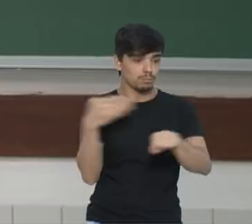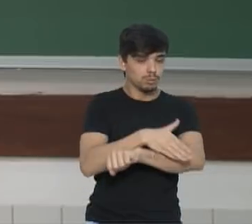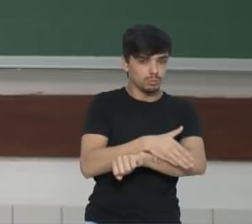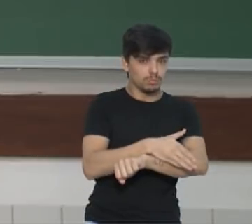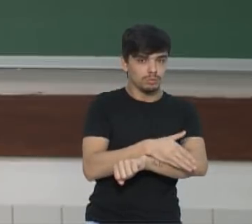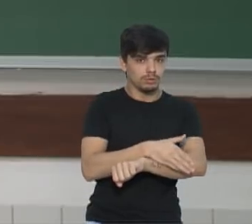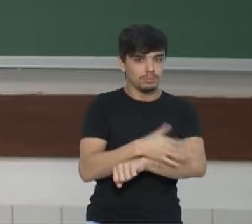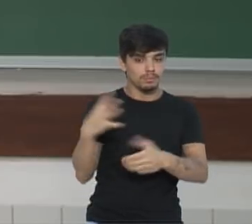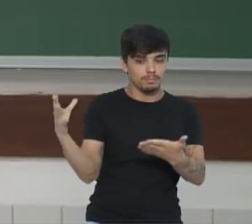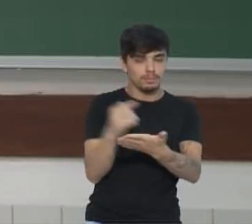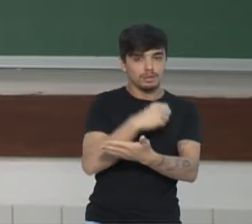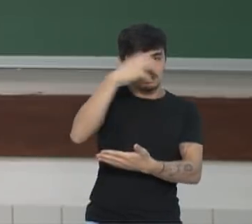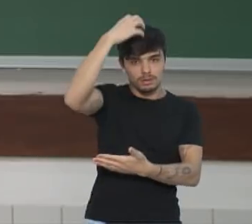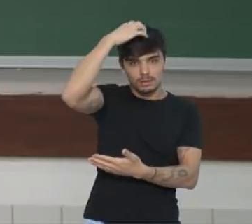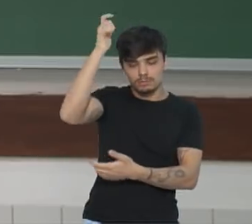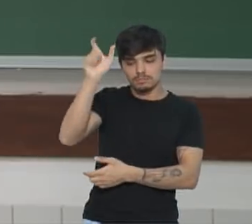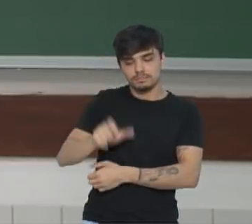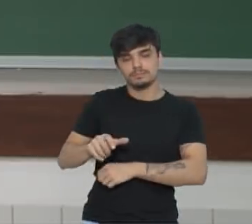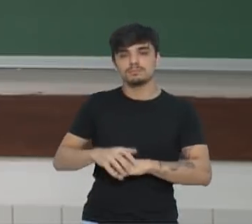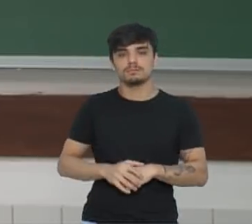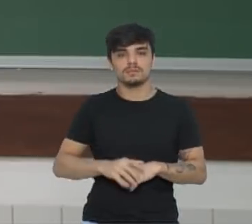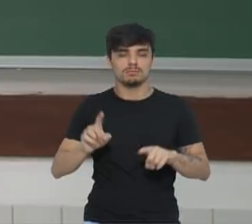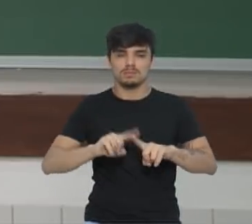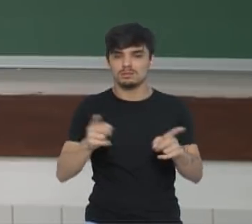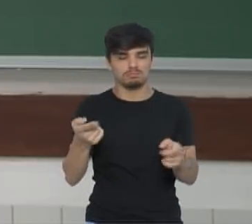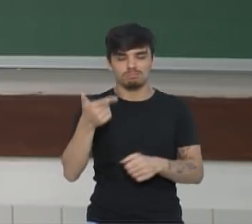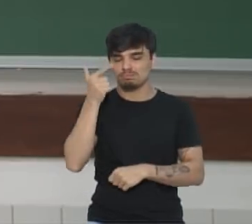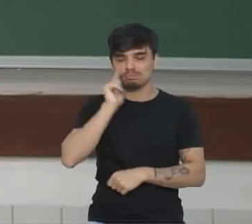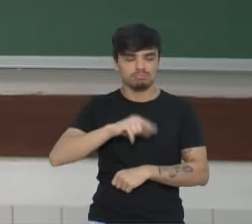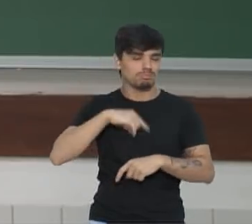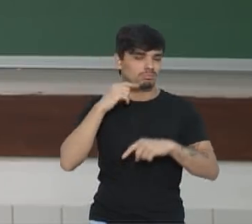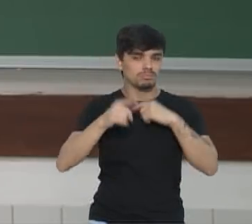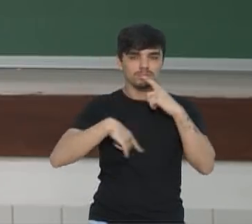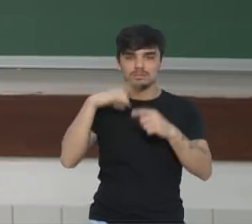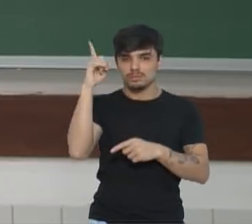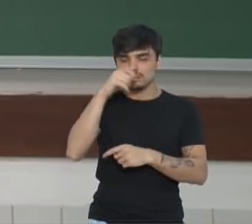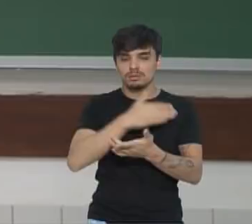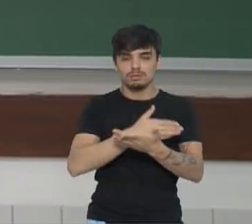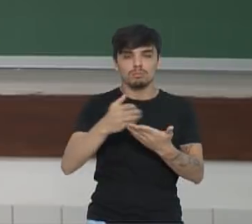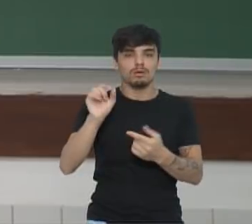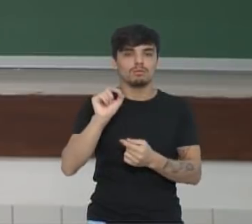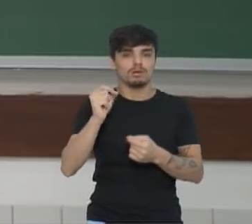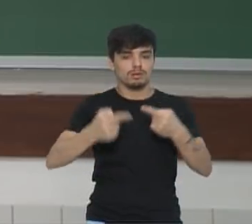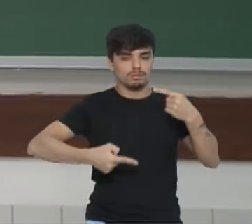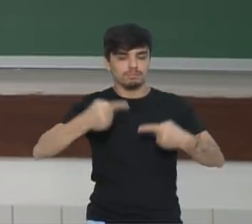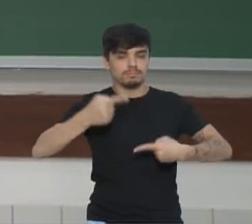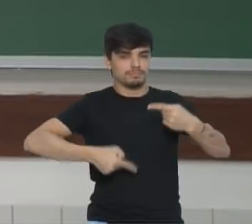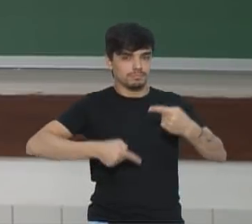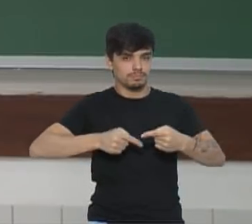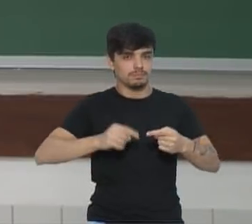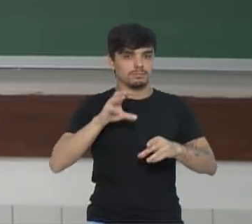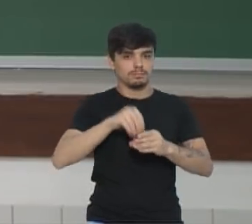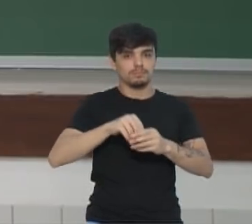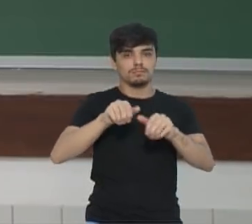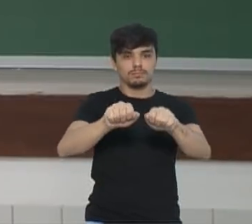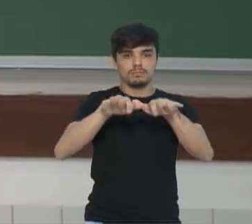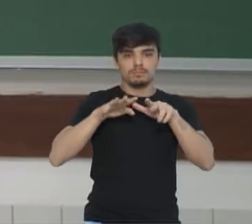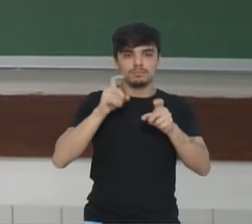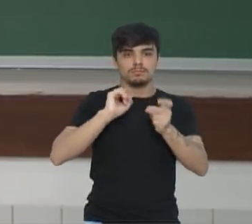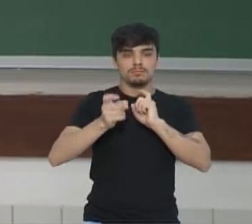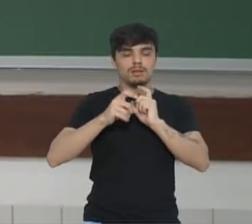fracassam. Eles não conseguem, não têm sucesso. E aí começa uma grande discussão na Assembleia. O que fazer com o